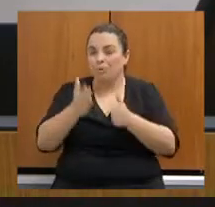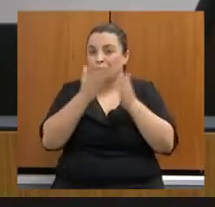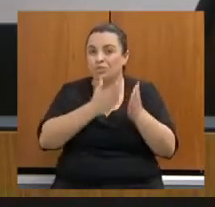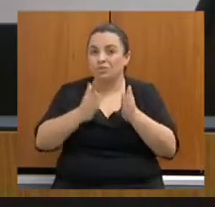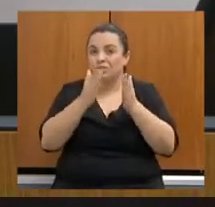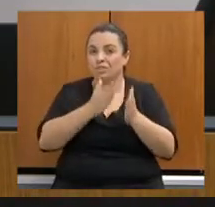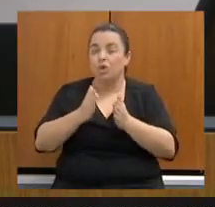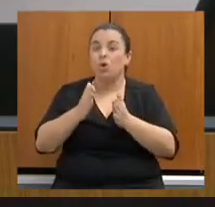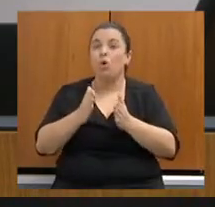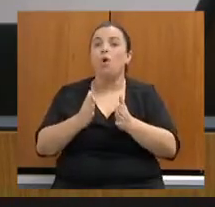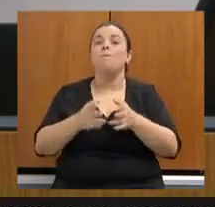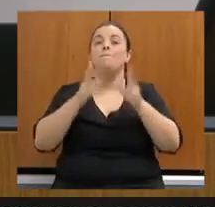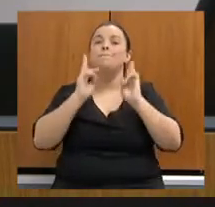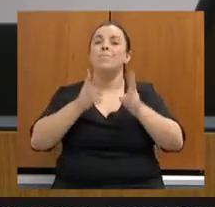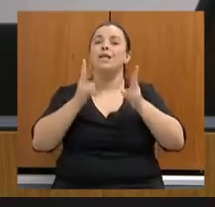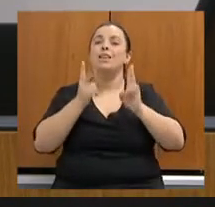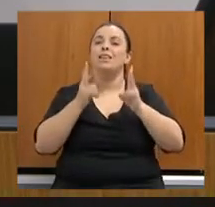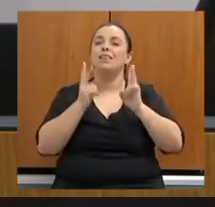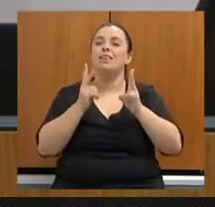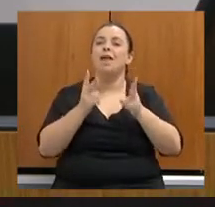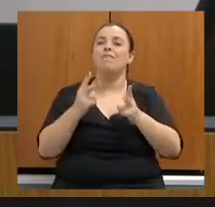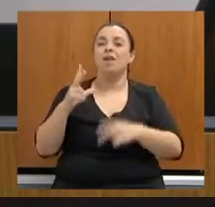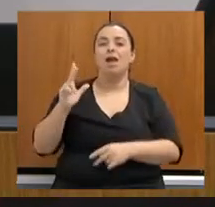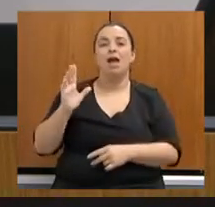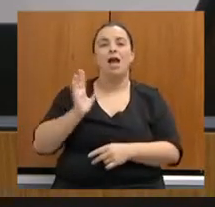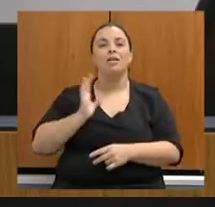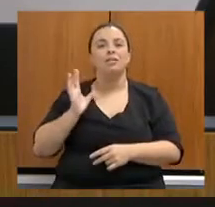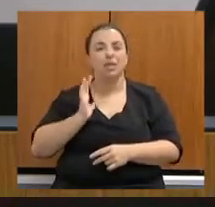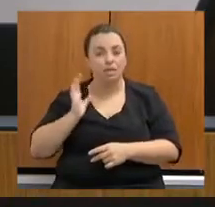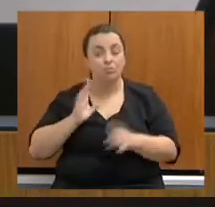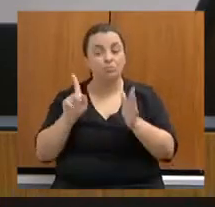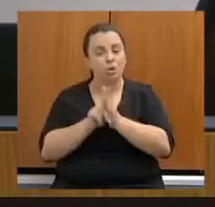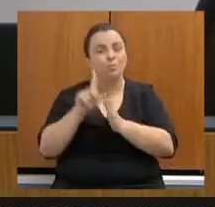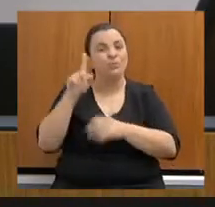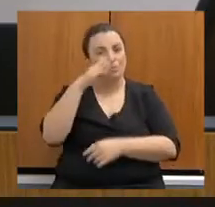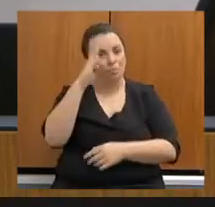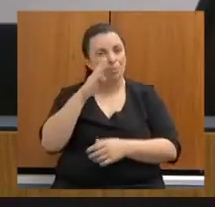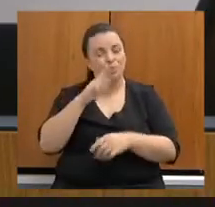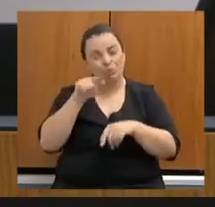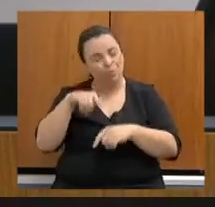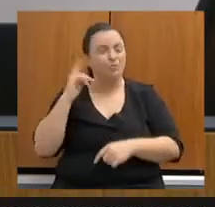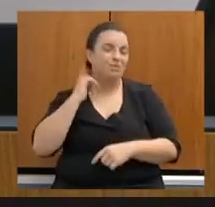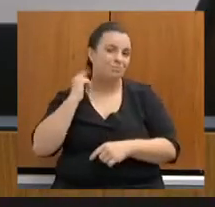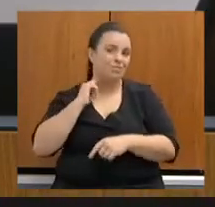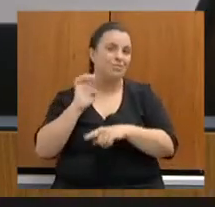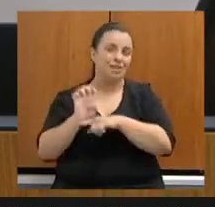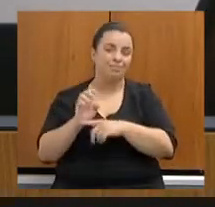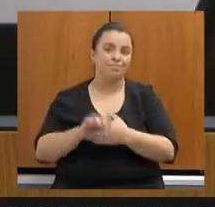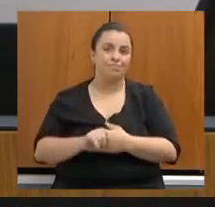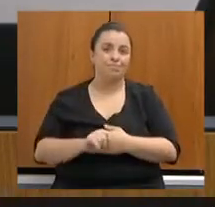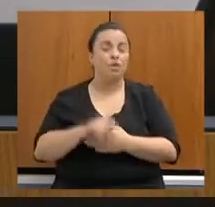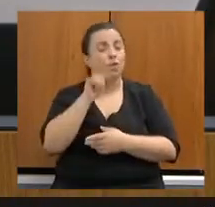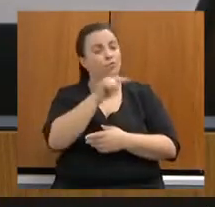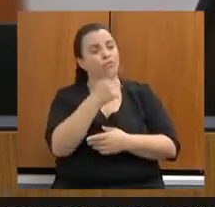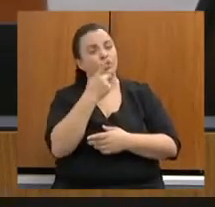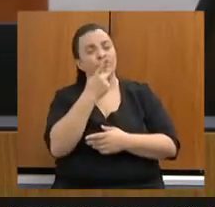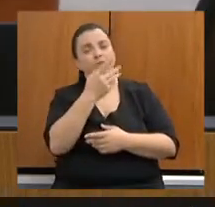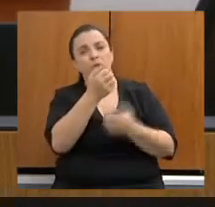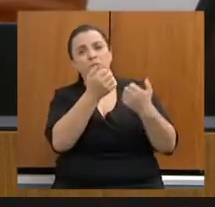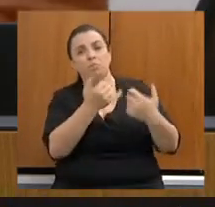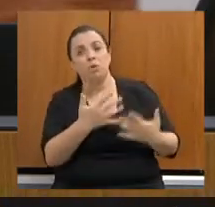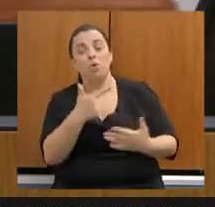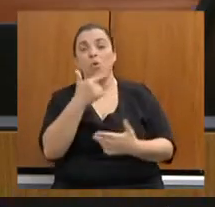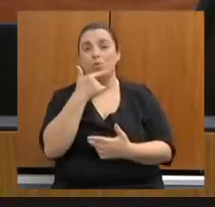as riquezas e tudo mais eu a senhora falou sobre a questão do queijo Oi